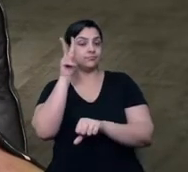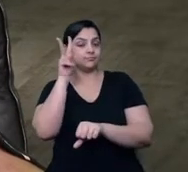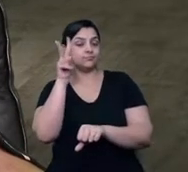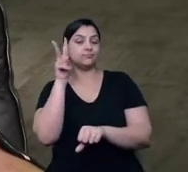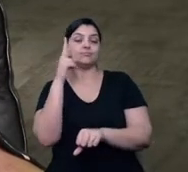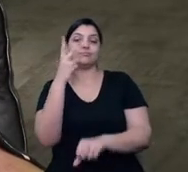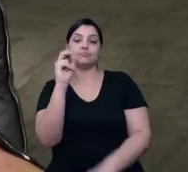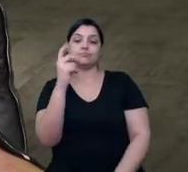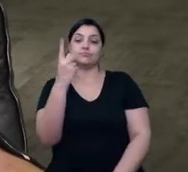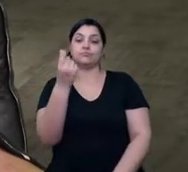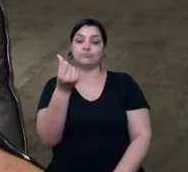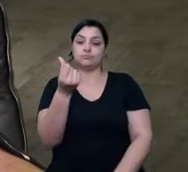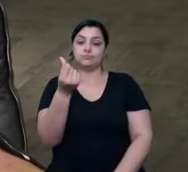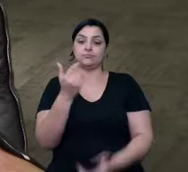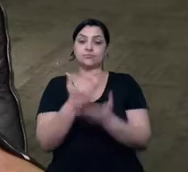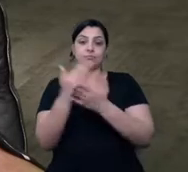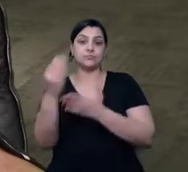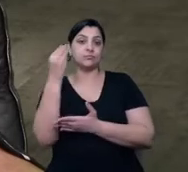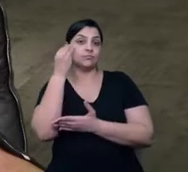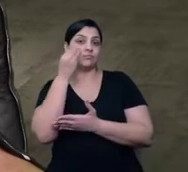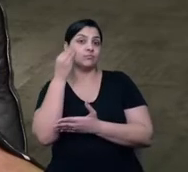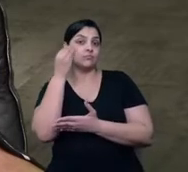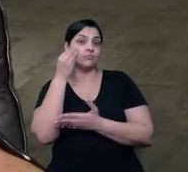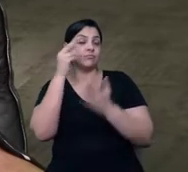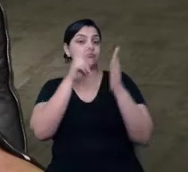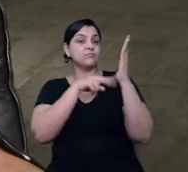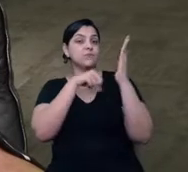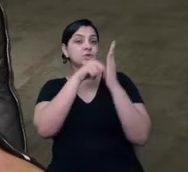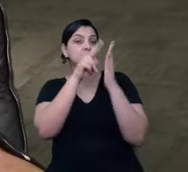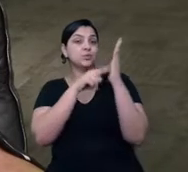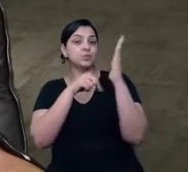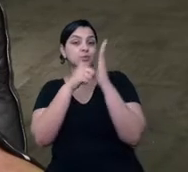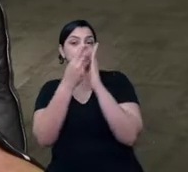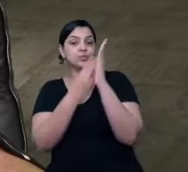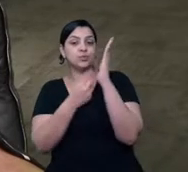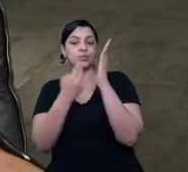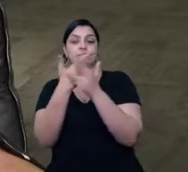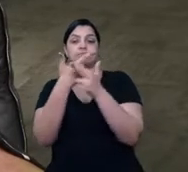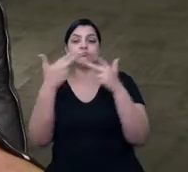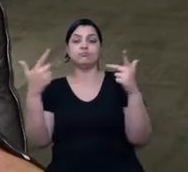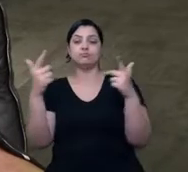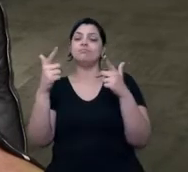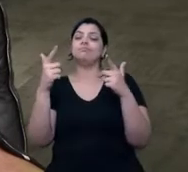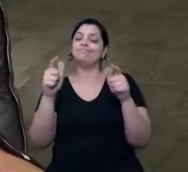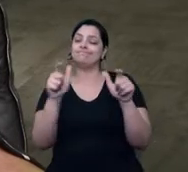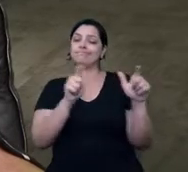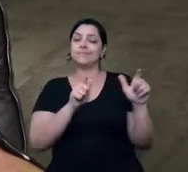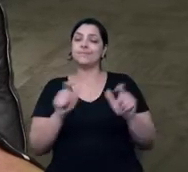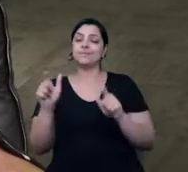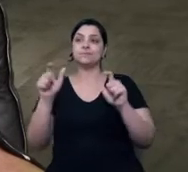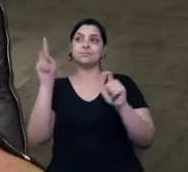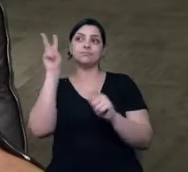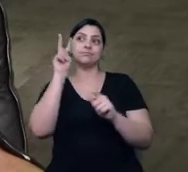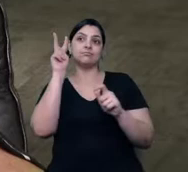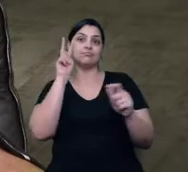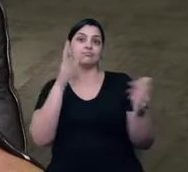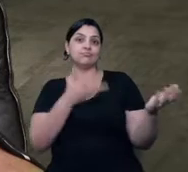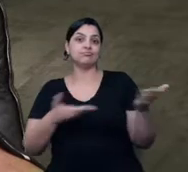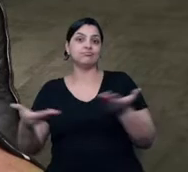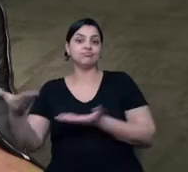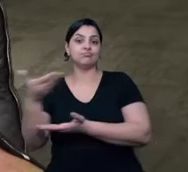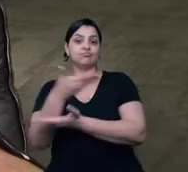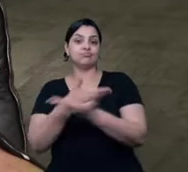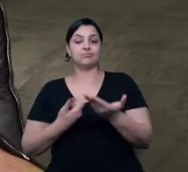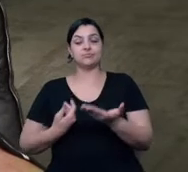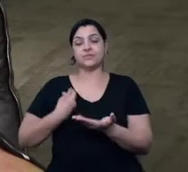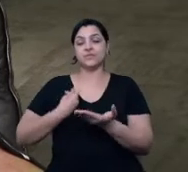2016, iniciou experimentos com pintura. Suas obras remetem a espaços da memória coletiva, à vida cotidiana